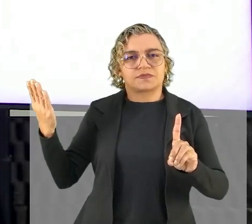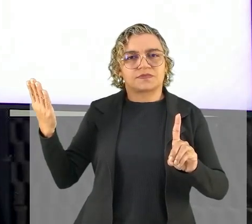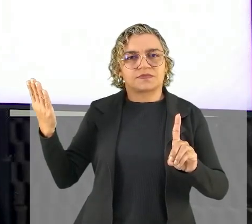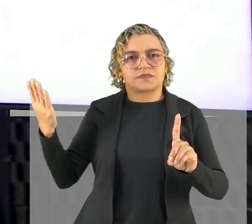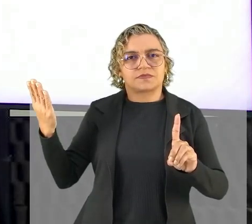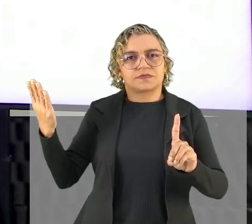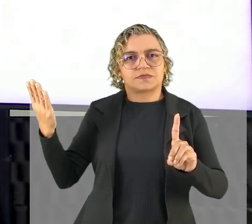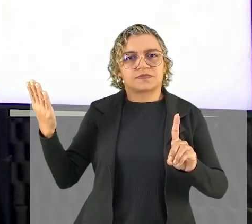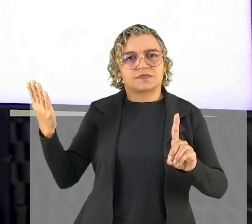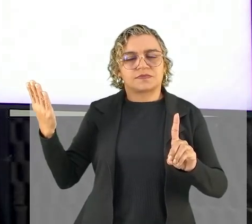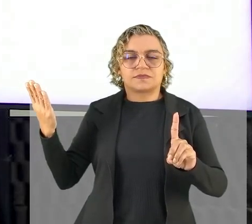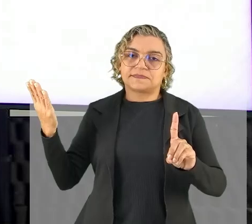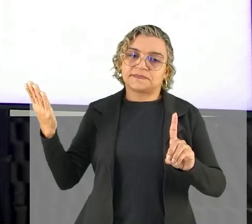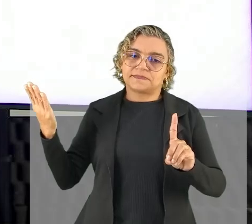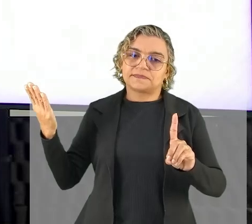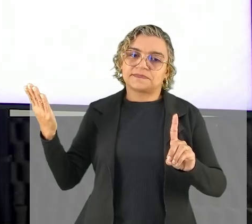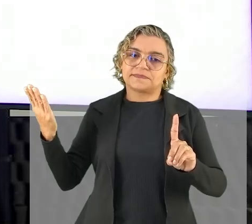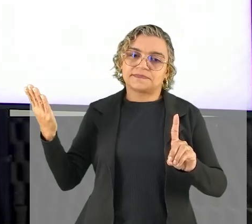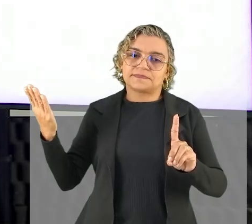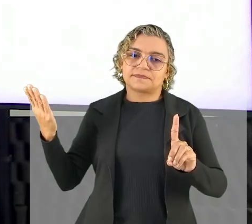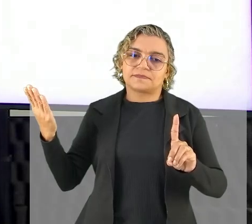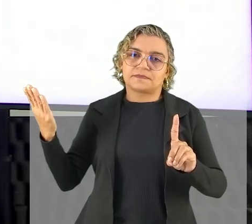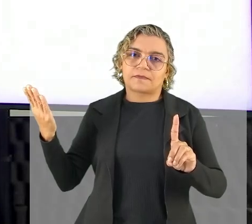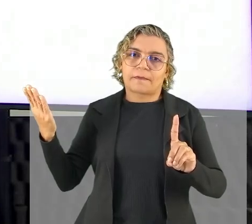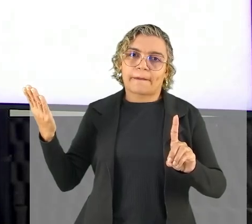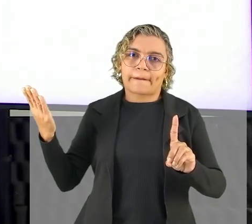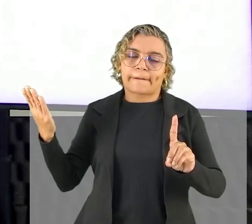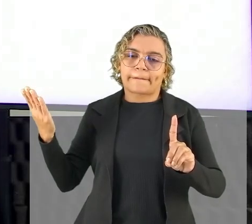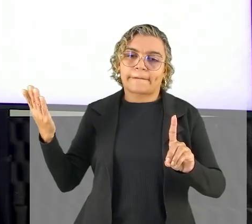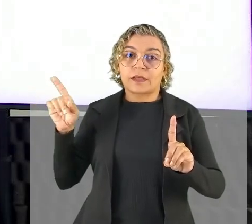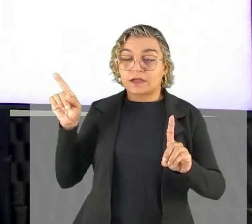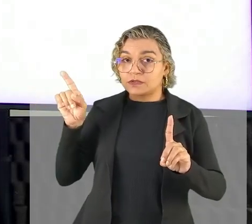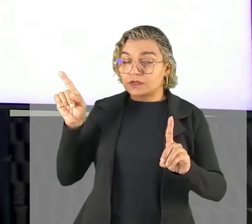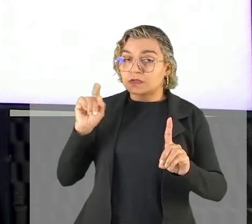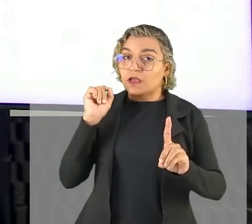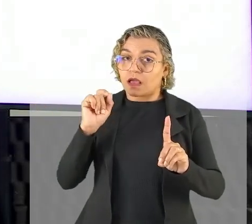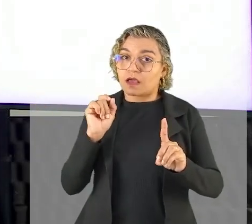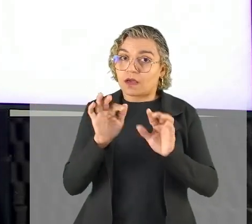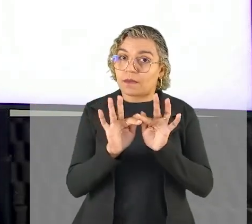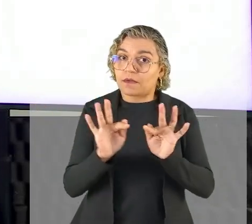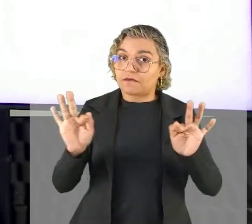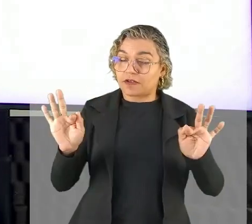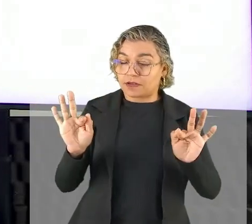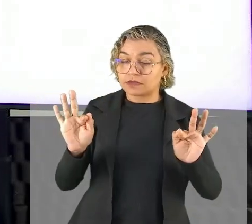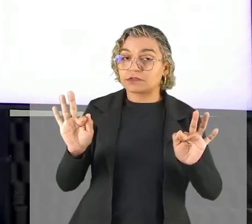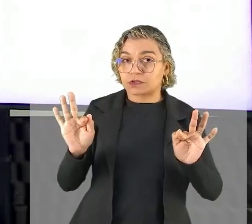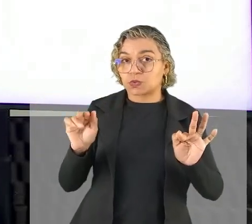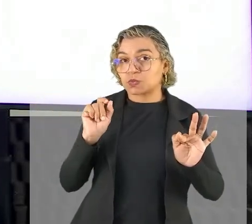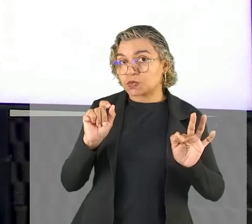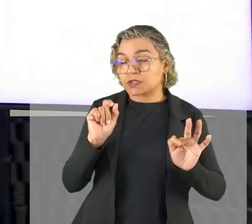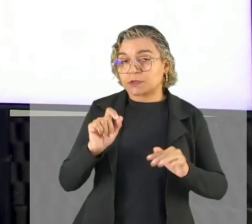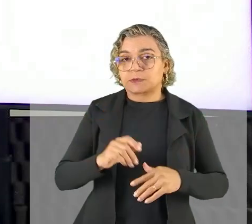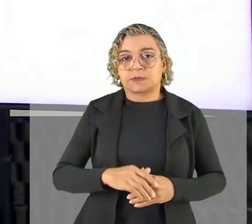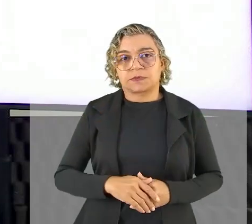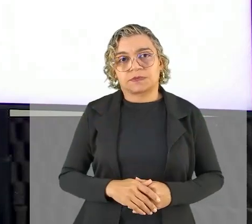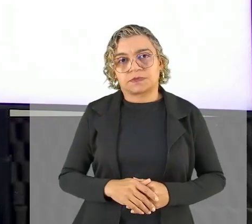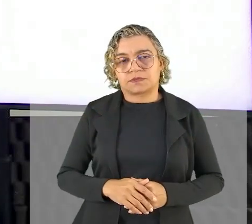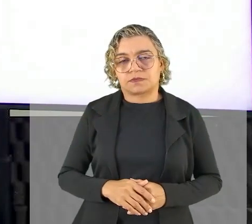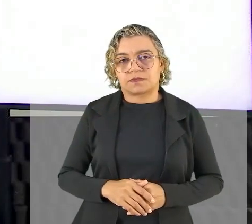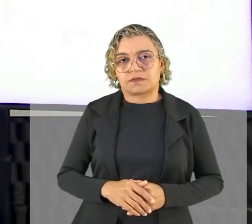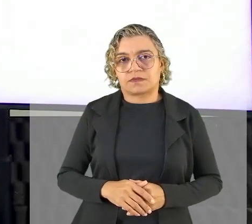podem justificar os meios. Bom, minha gente, isso aqui é uma frase atribuída